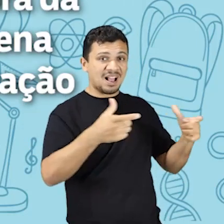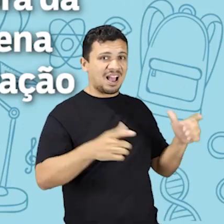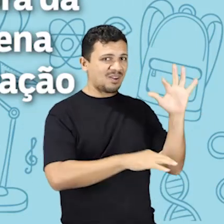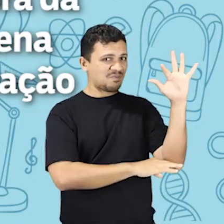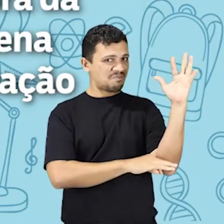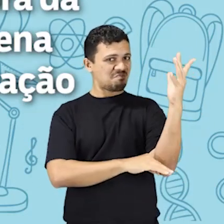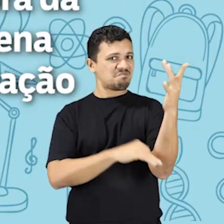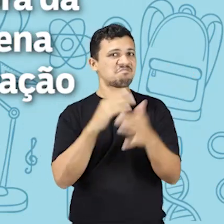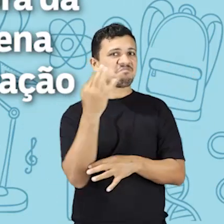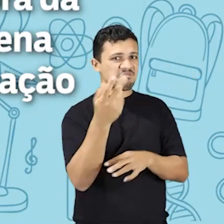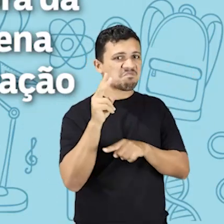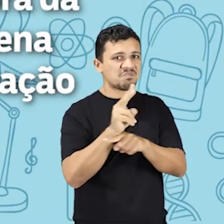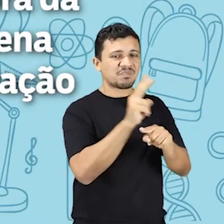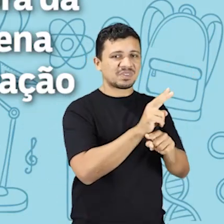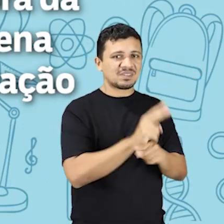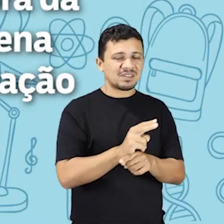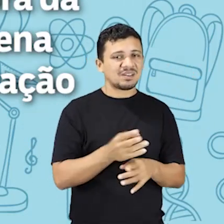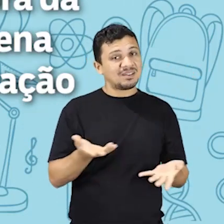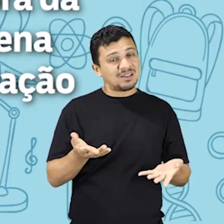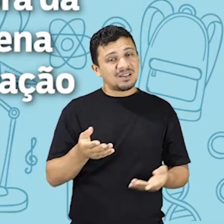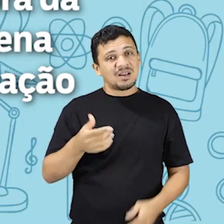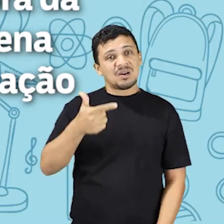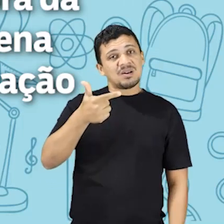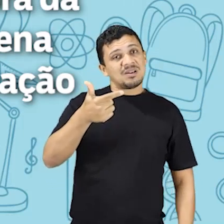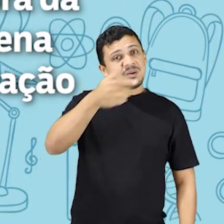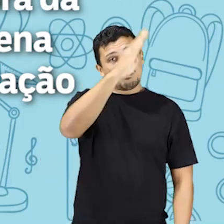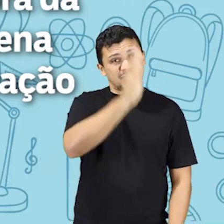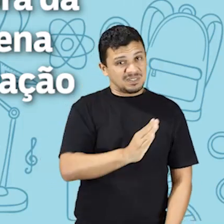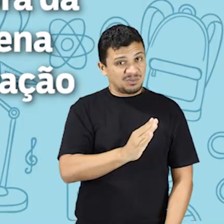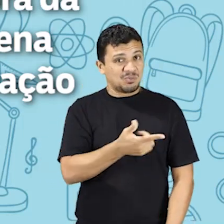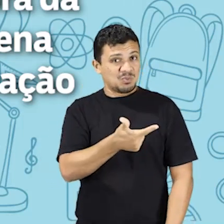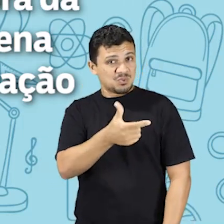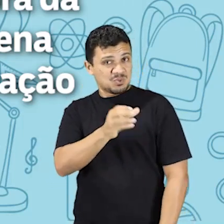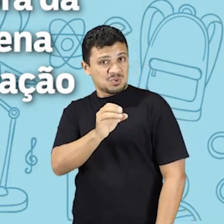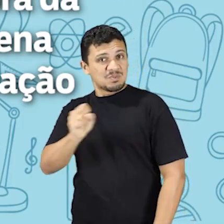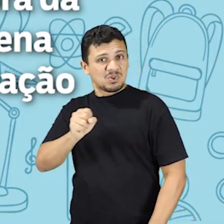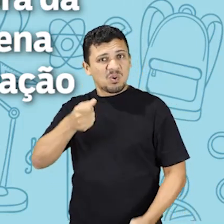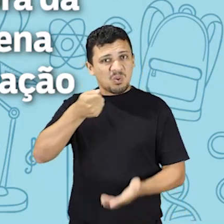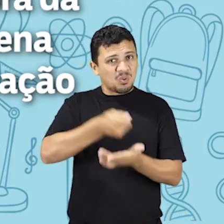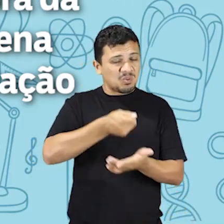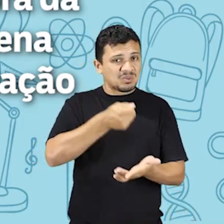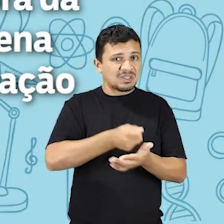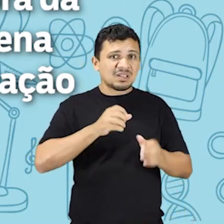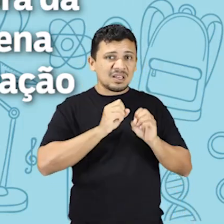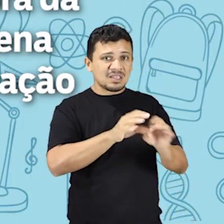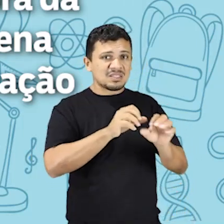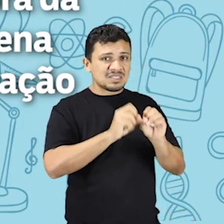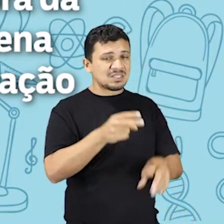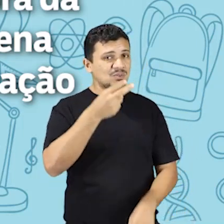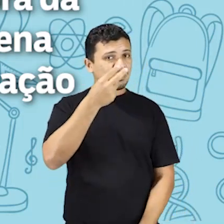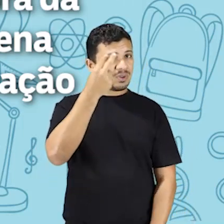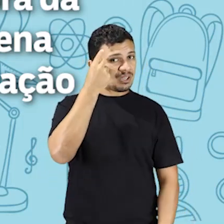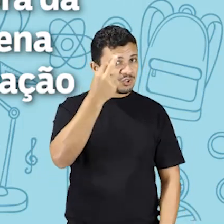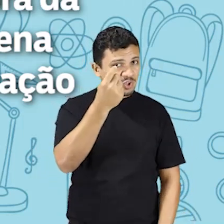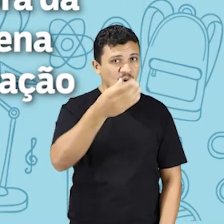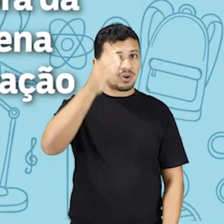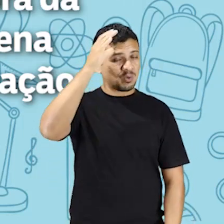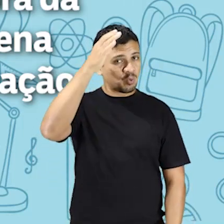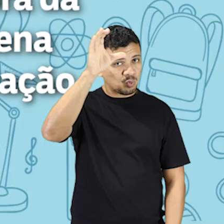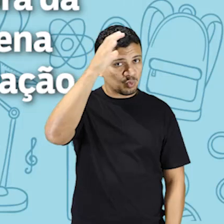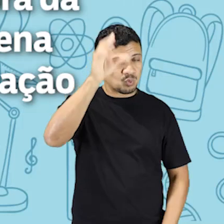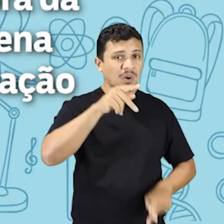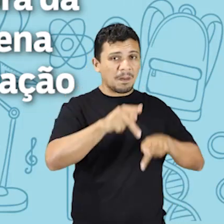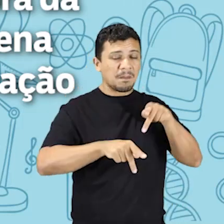assim, embora o Brasil desde 2008, tendo a obrigatoriedade de garantir o ensino da história e das culturas dos